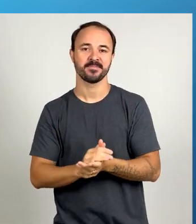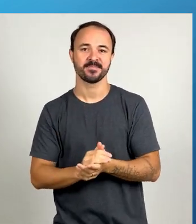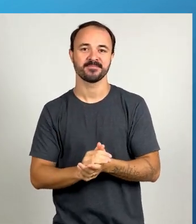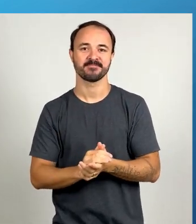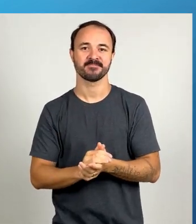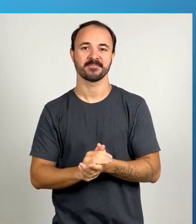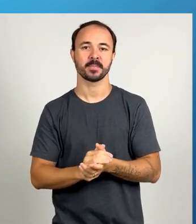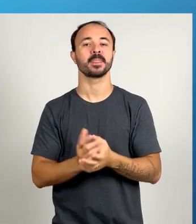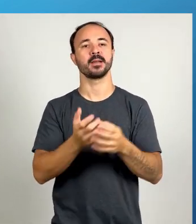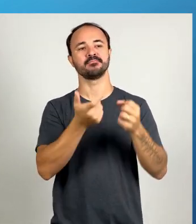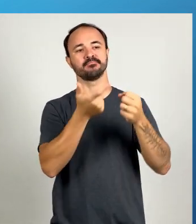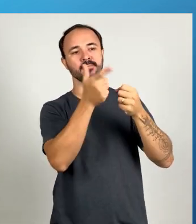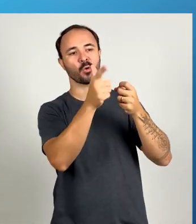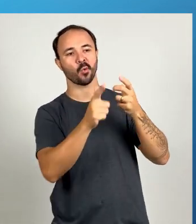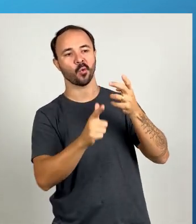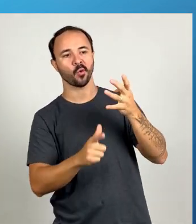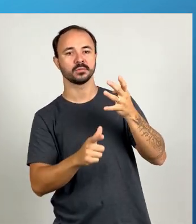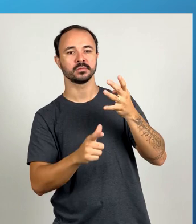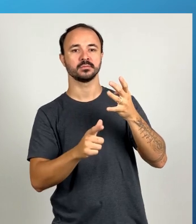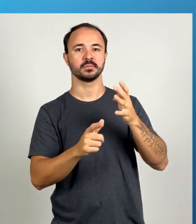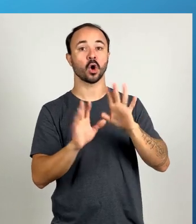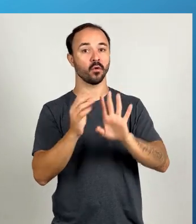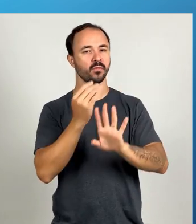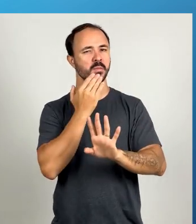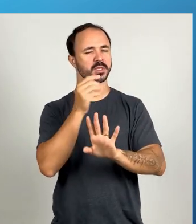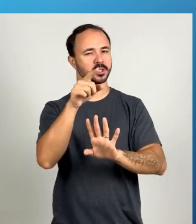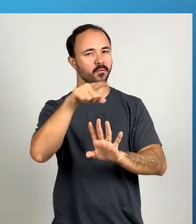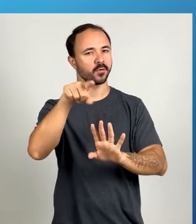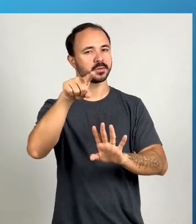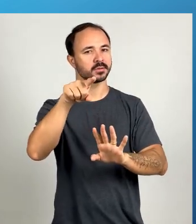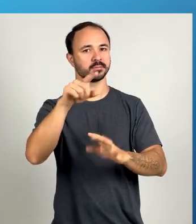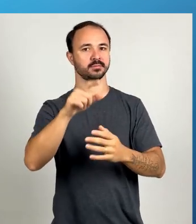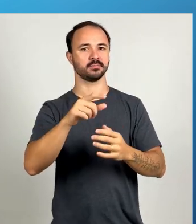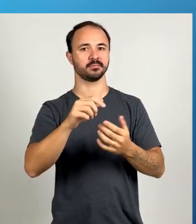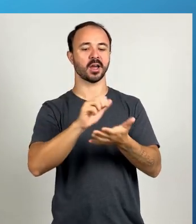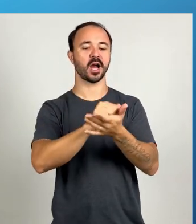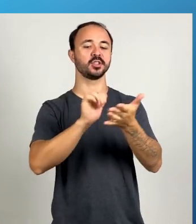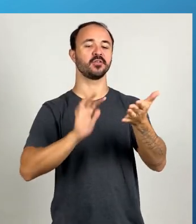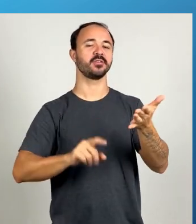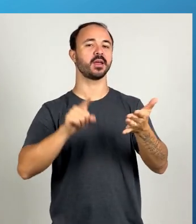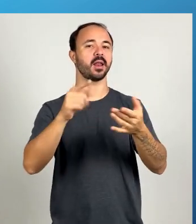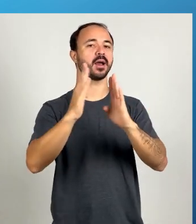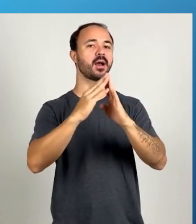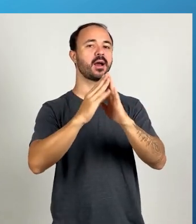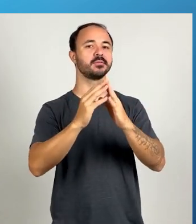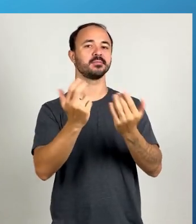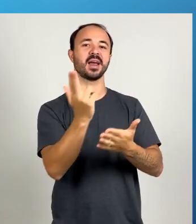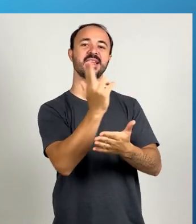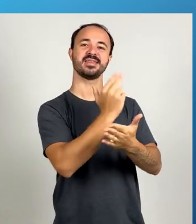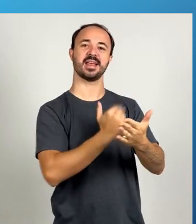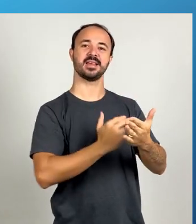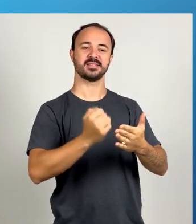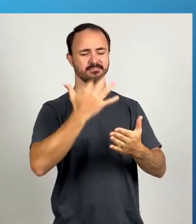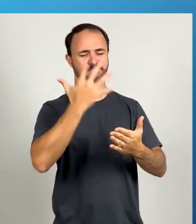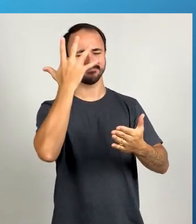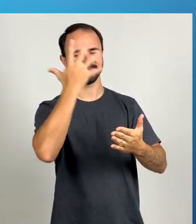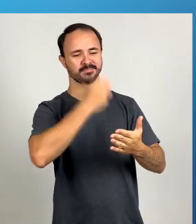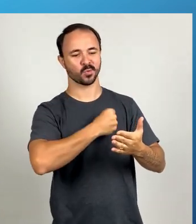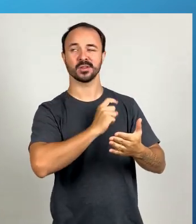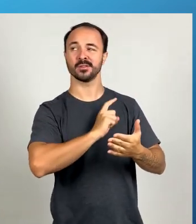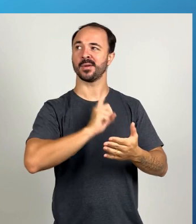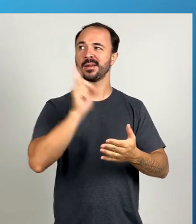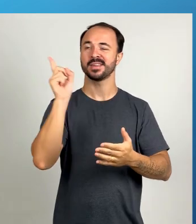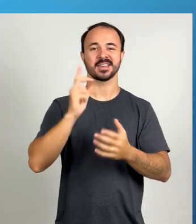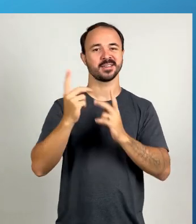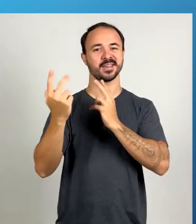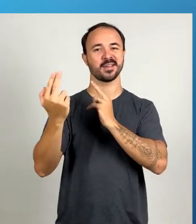os outros, inclusive como tarefa de casa, já vou pedir para você desenhar bem bonito uma rosa dos ventos com todos